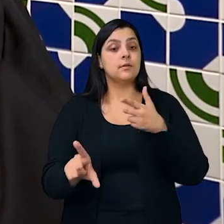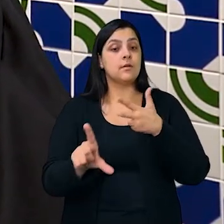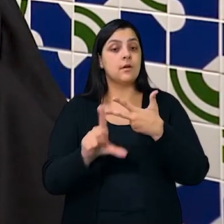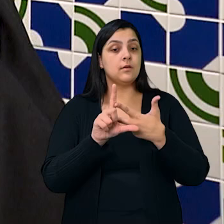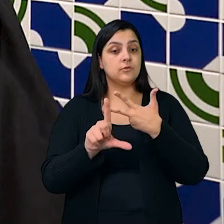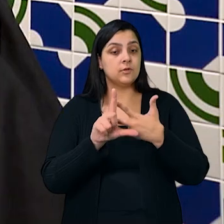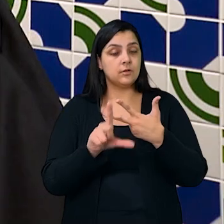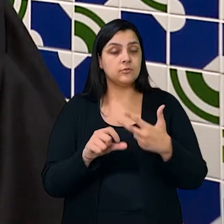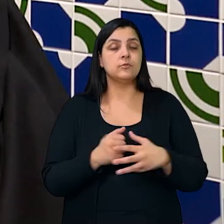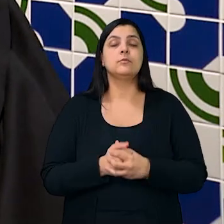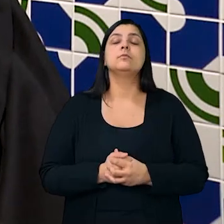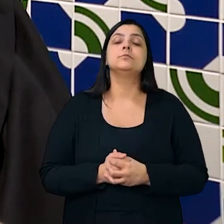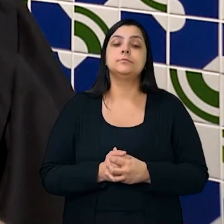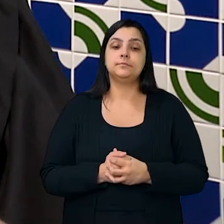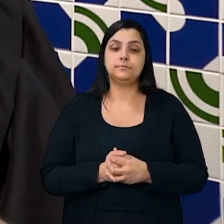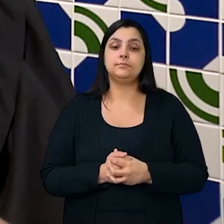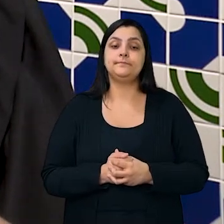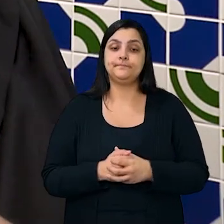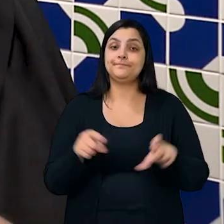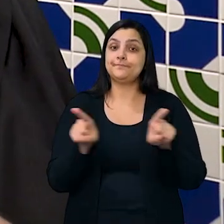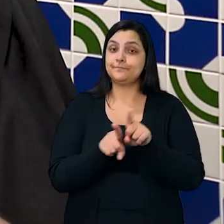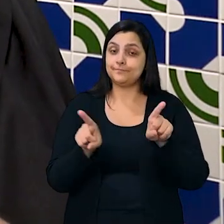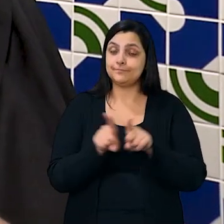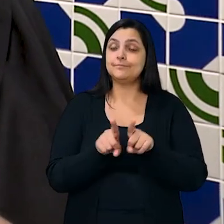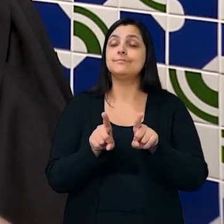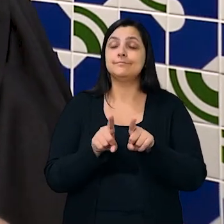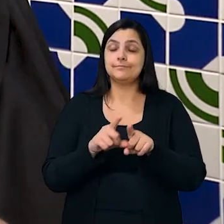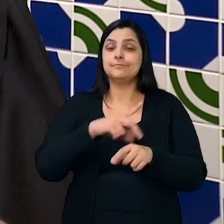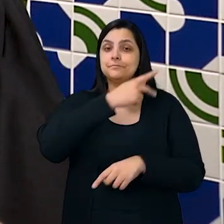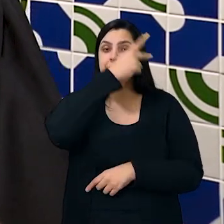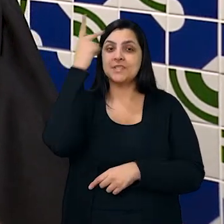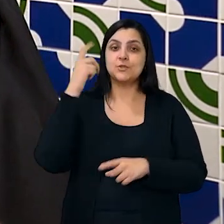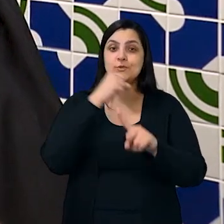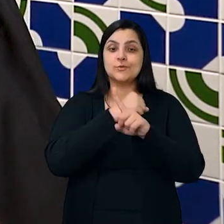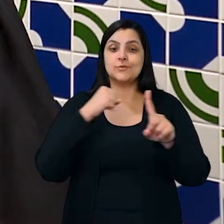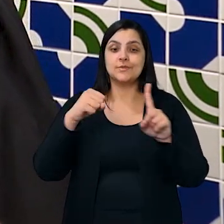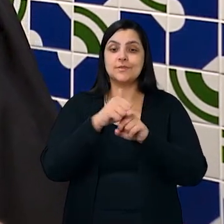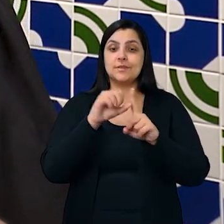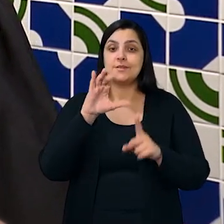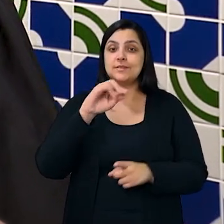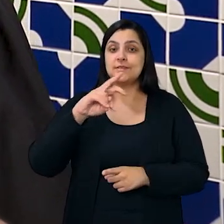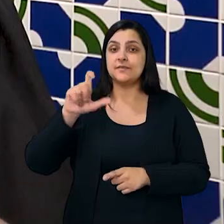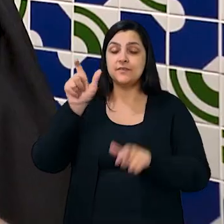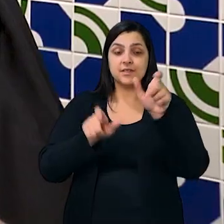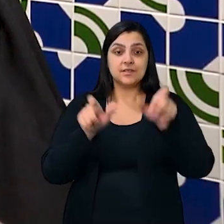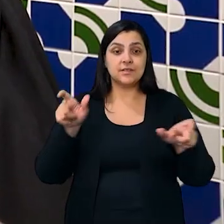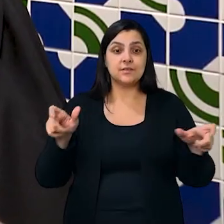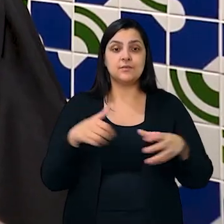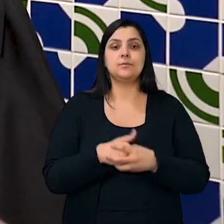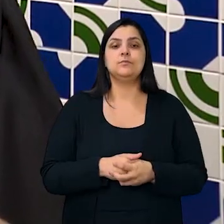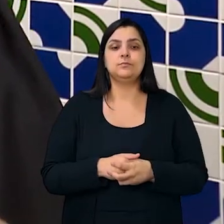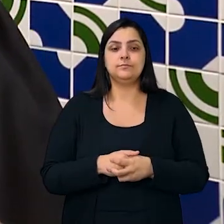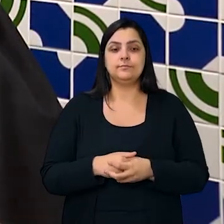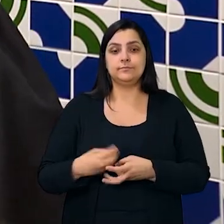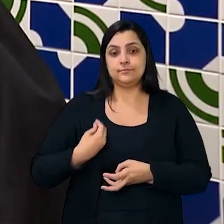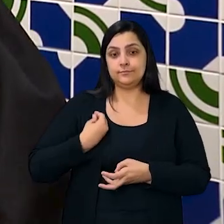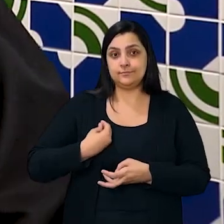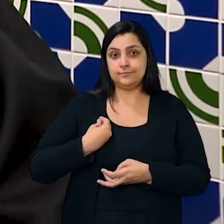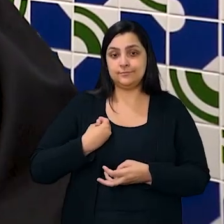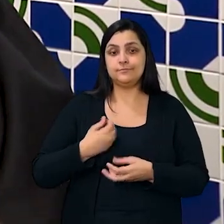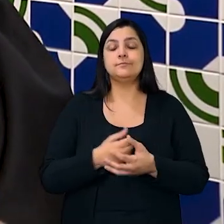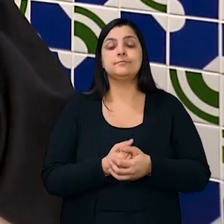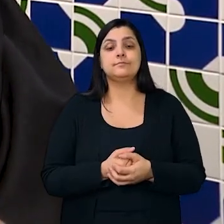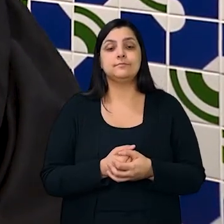Poder Legislativo, bem como também pessoas da sociedade civil que